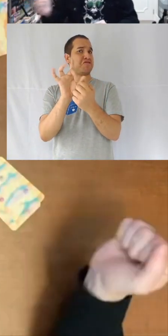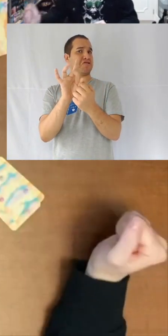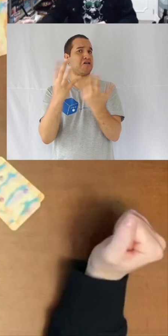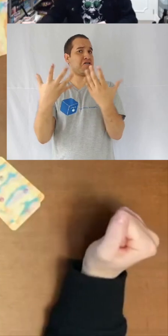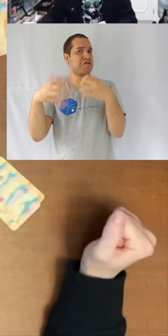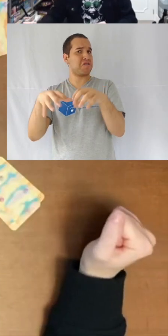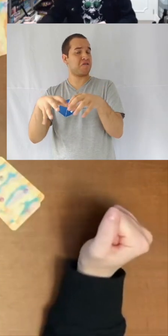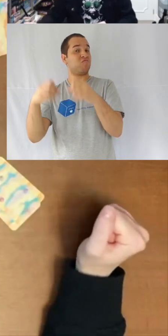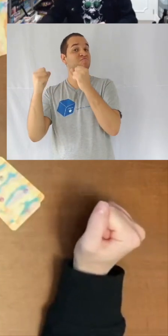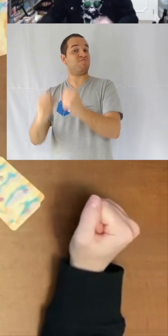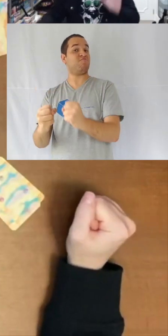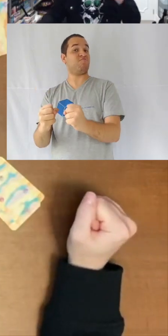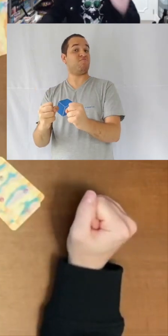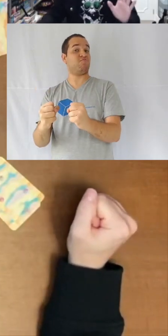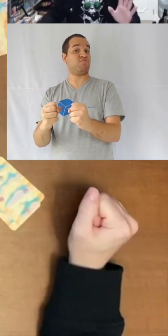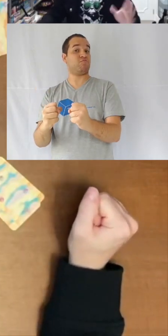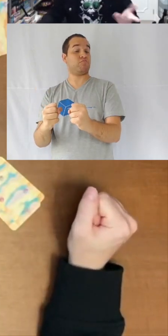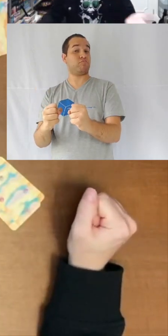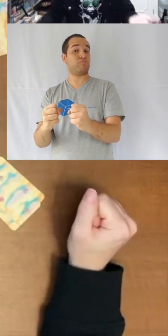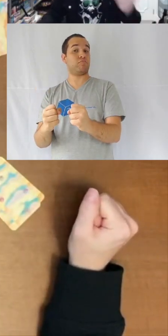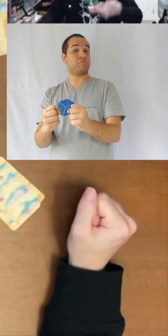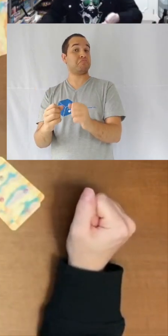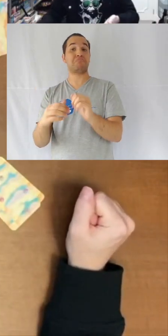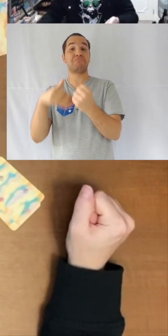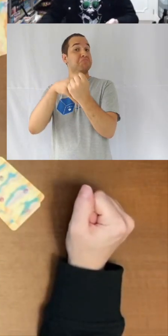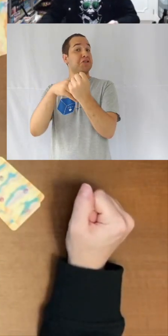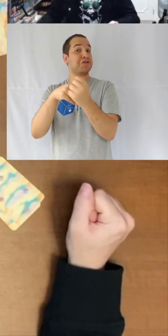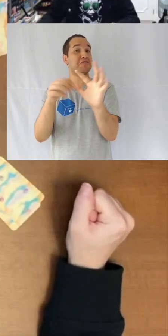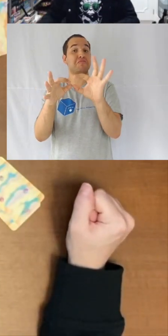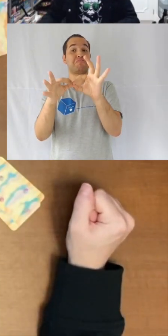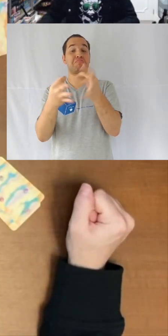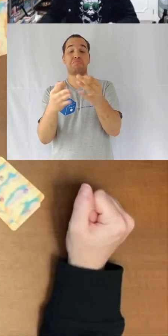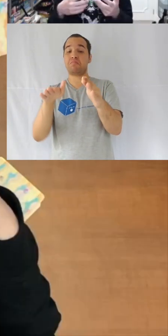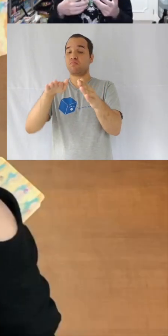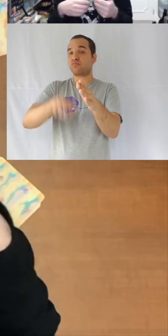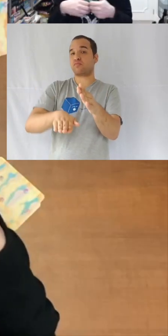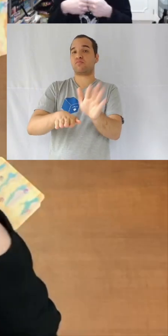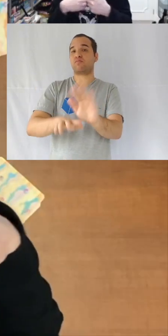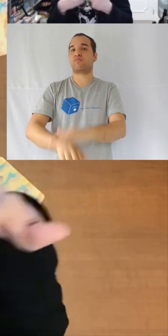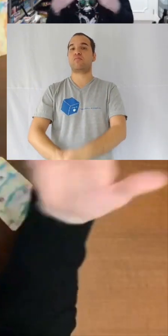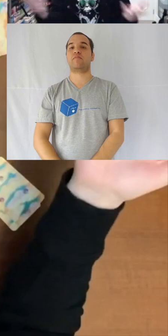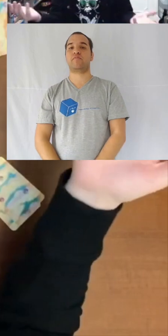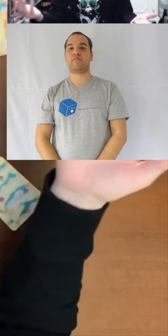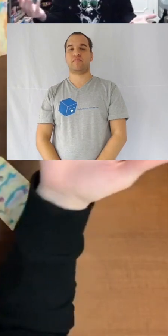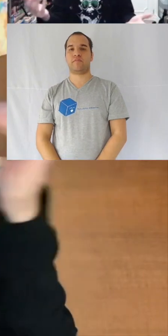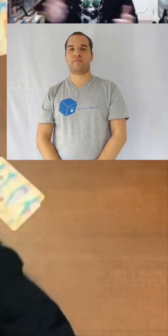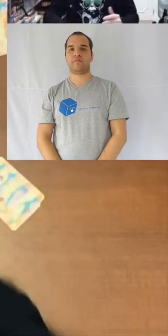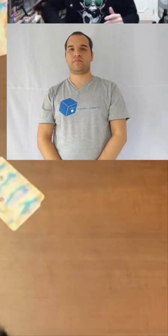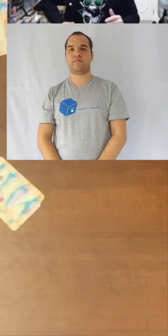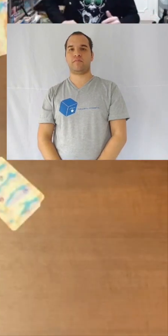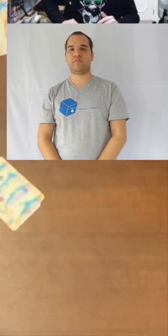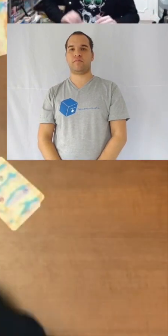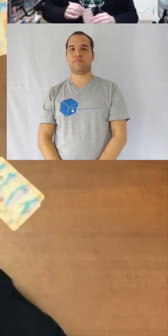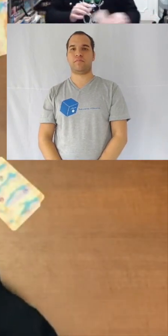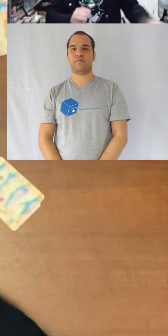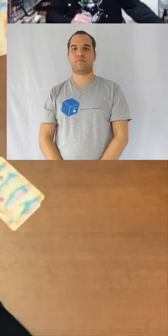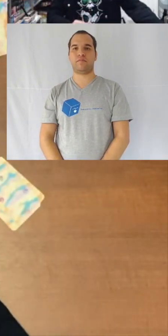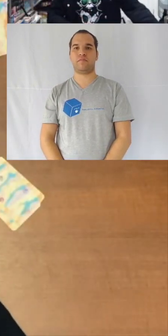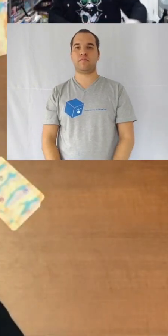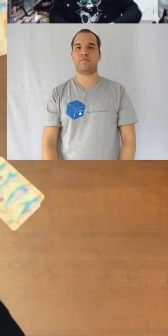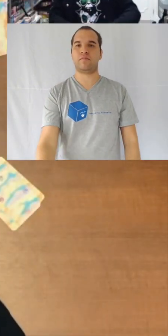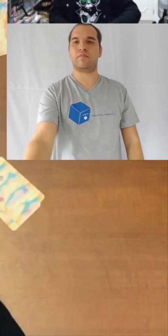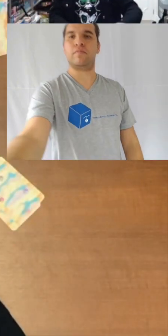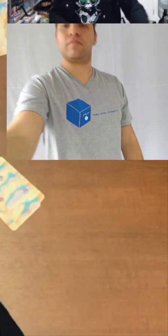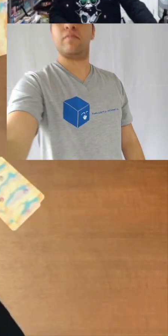para o outro lado. Agora, se você não quiser usar o efeito dela, pelo motivo que for, aí você pode